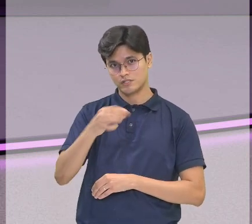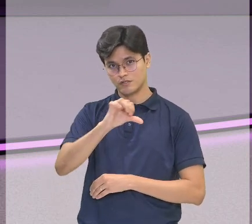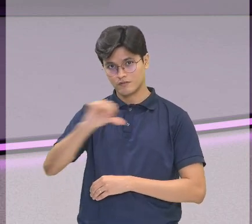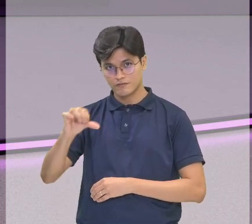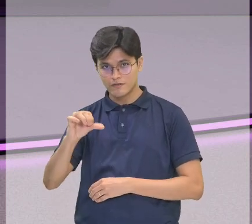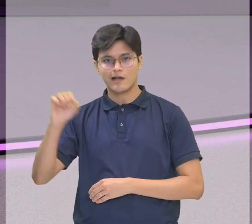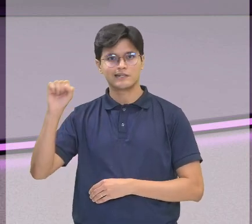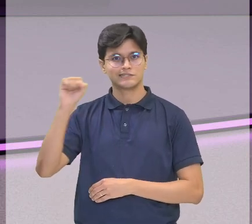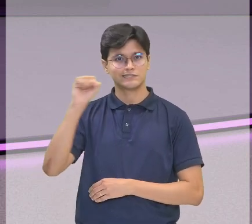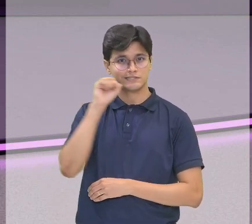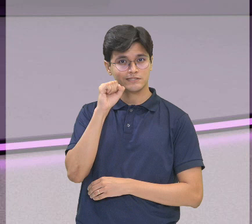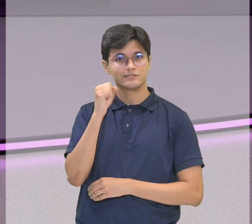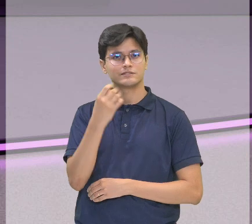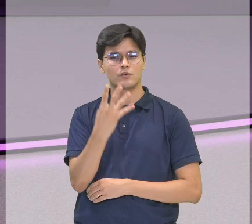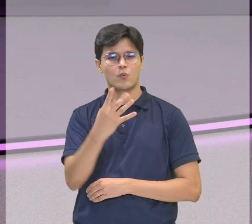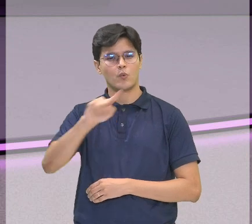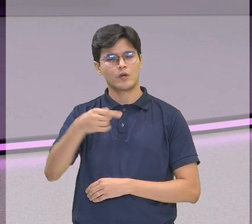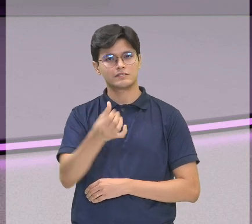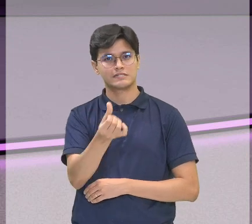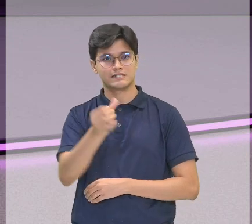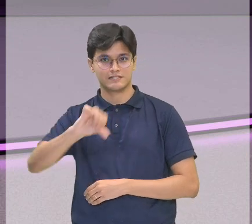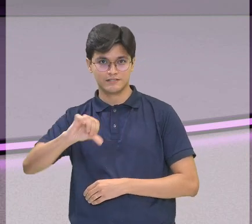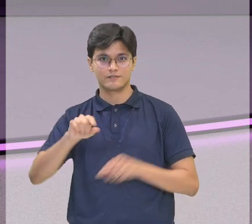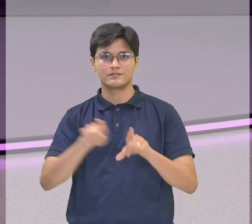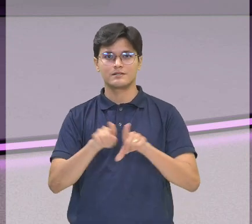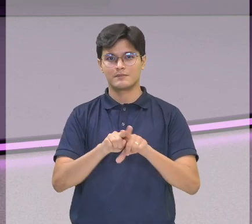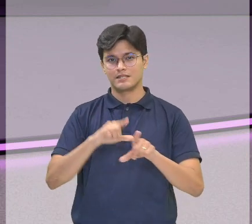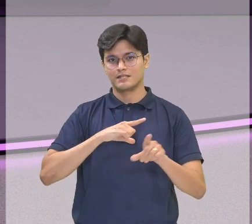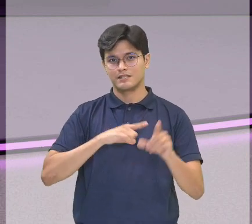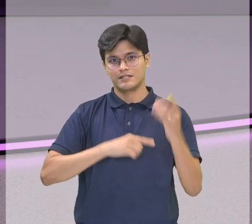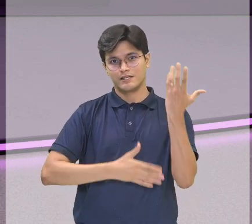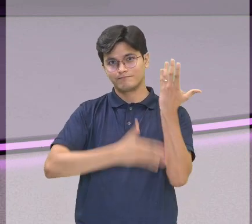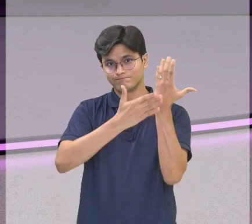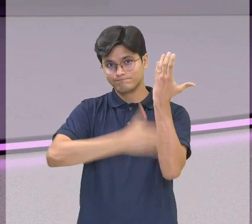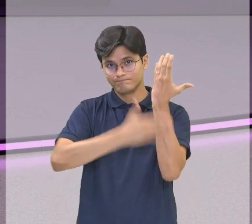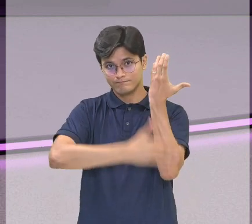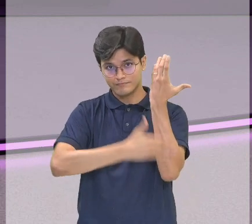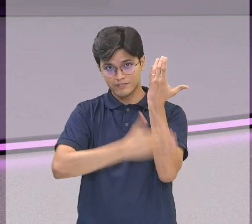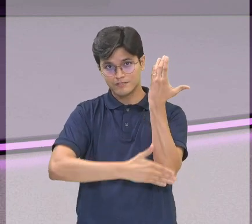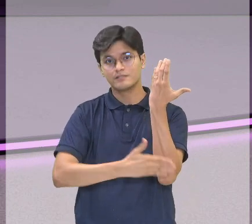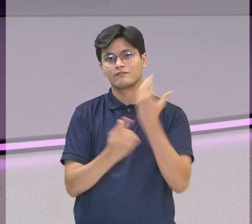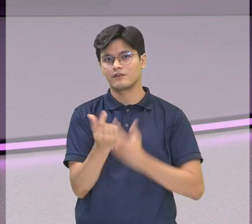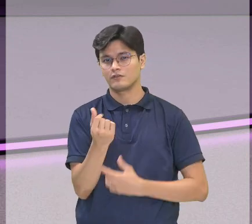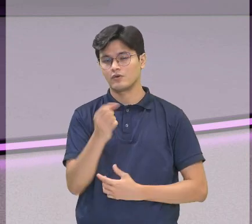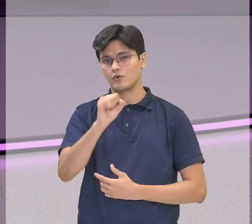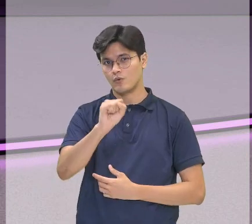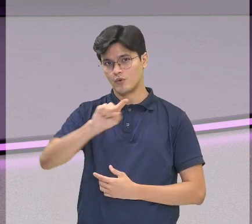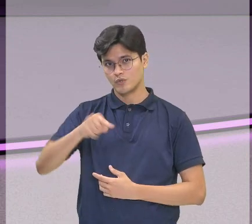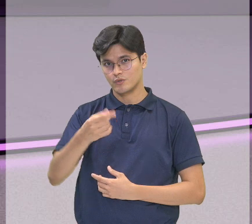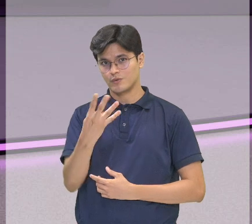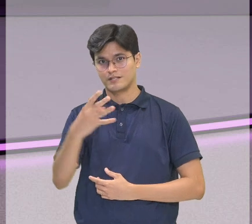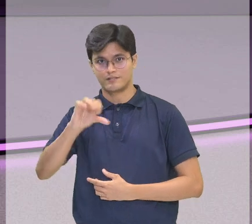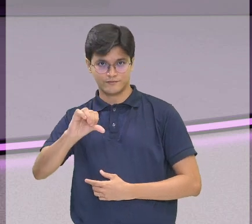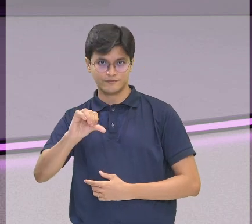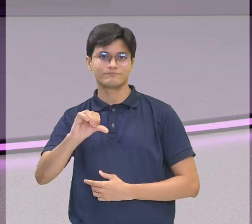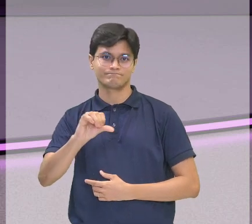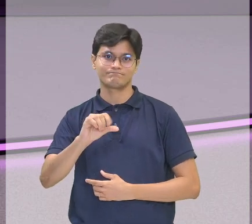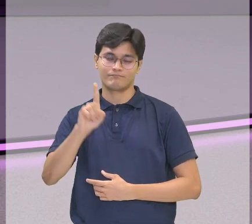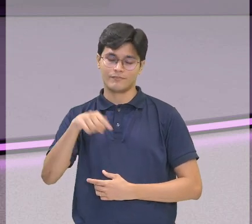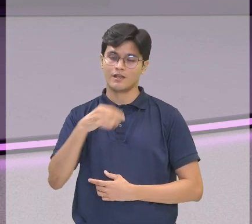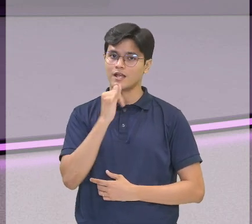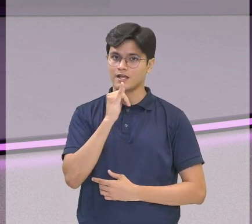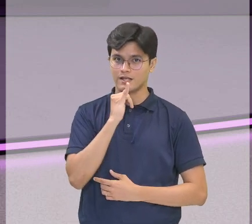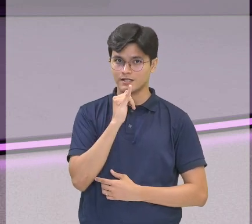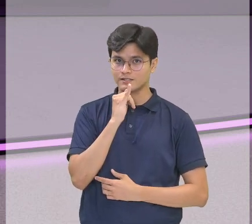R$ 4,69, o abacaxi R$ 8,49. Então, esses são exemplos, né? Observe que